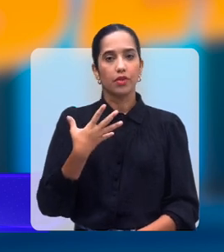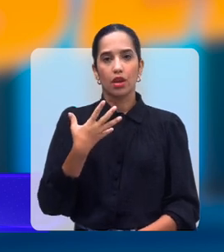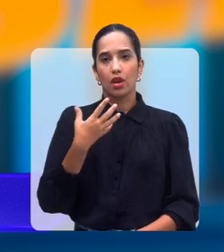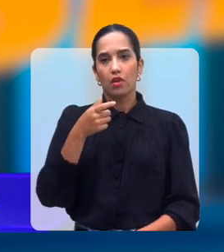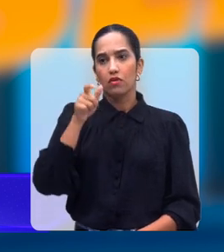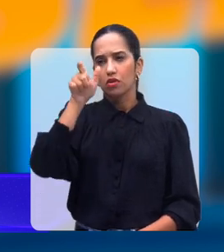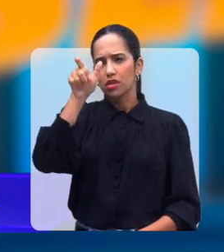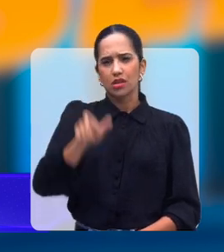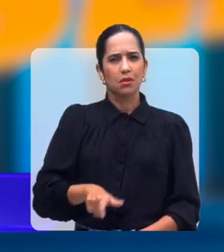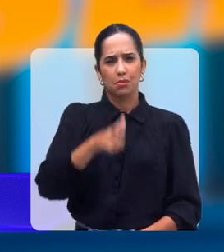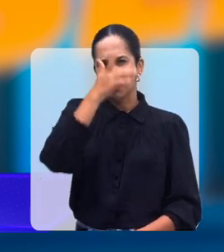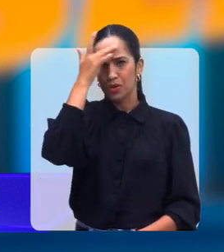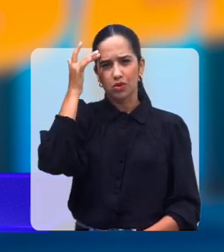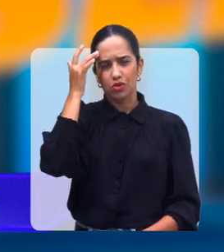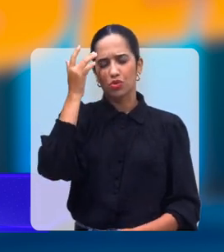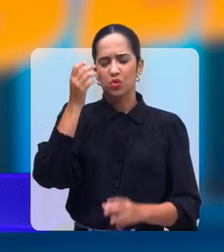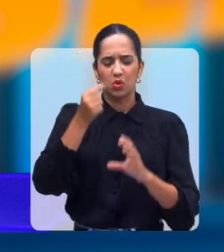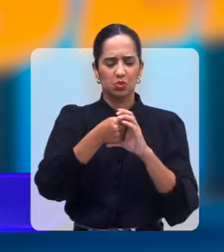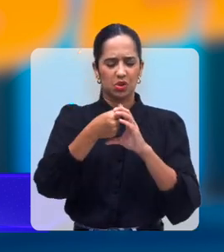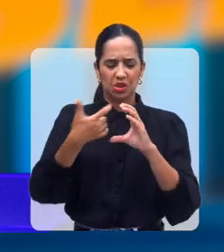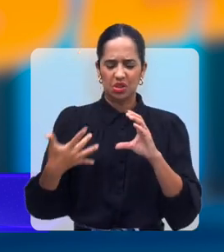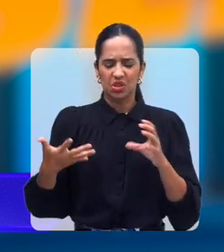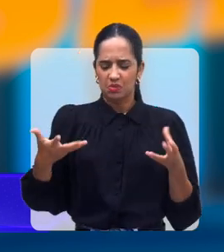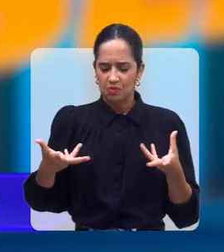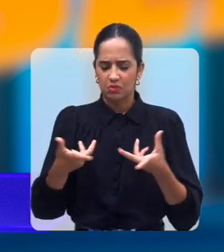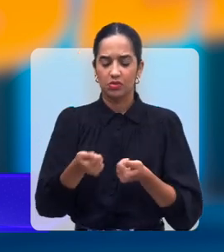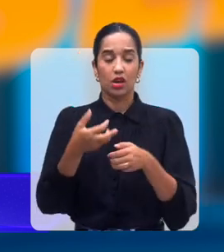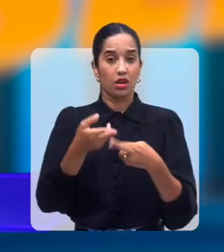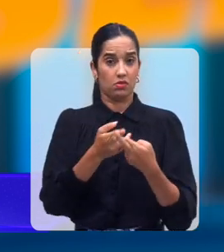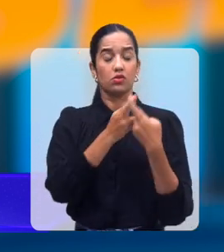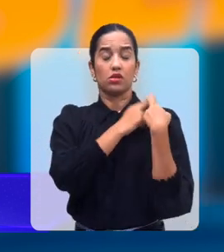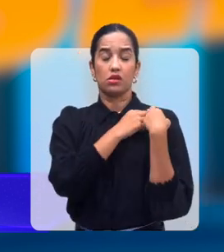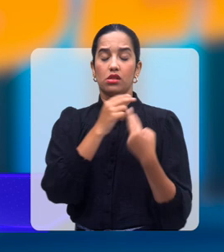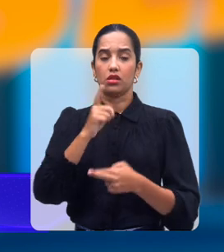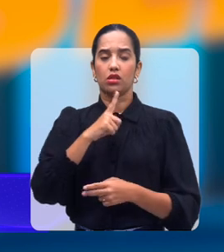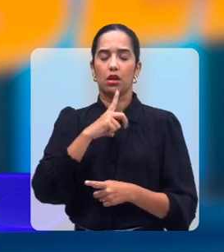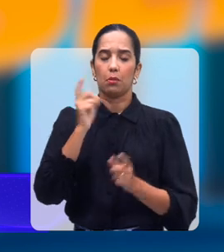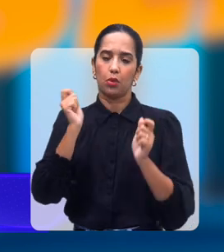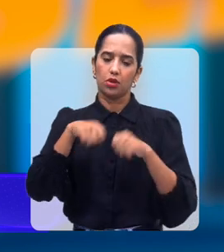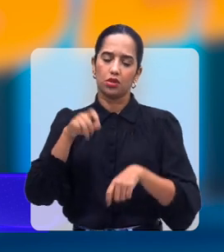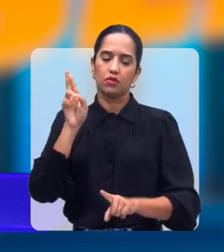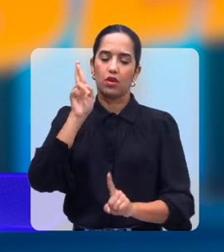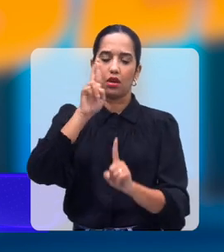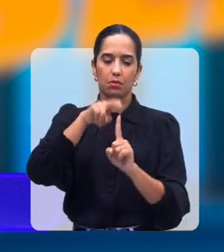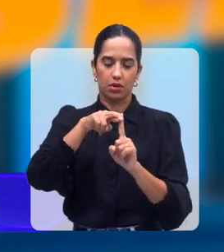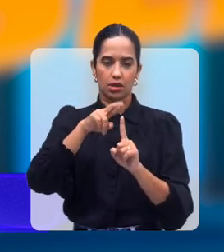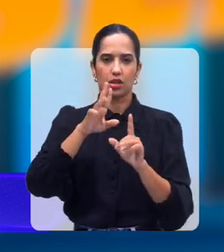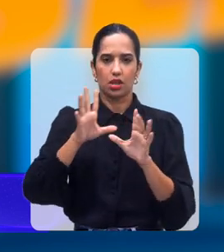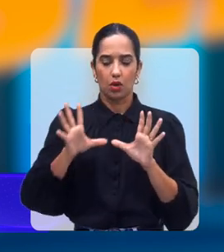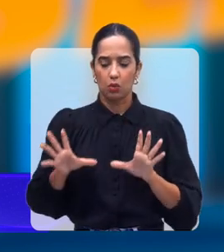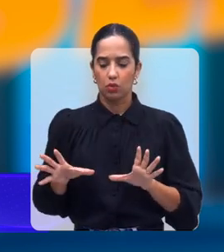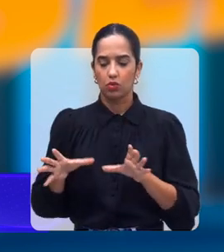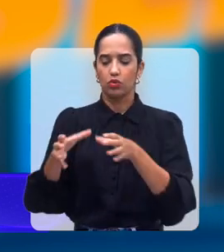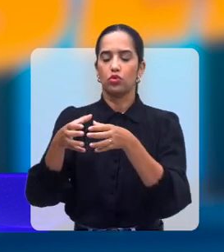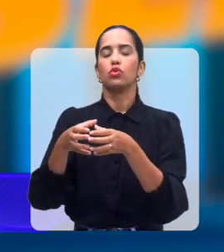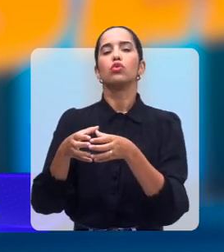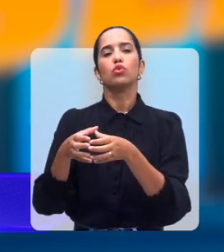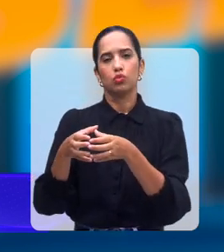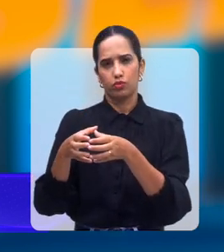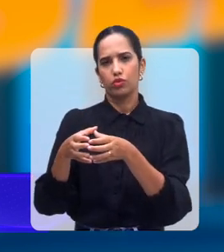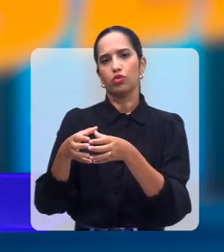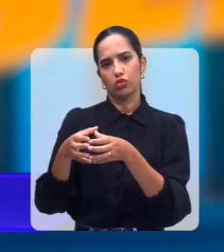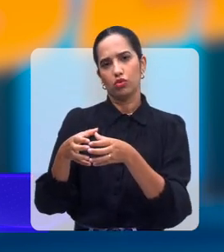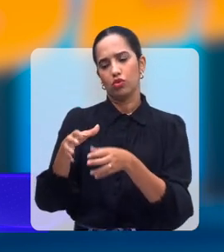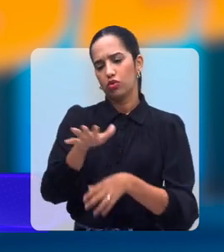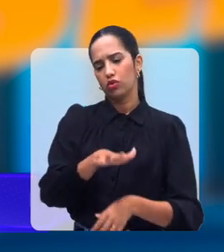uma pessoa com muita qualidade, com muita responsabilidade para representar bem esse universo do qual